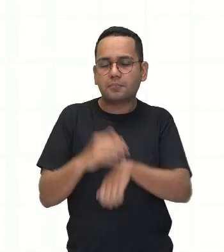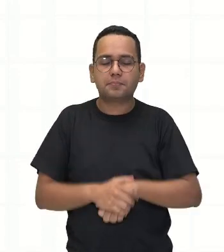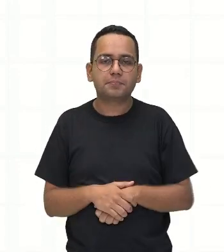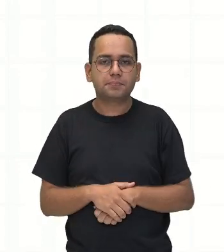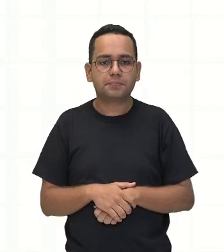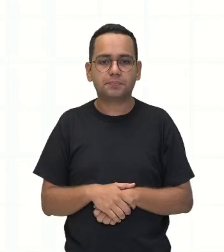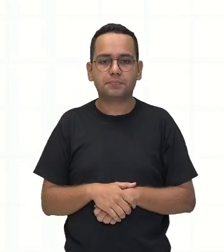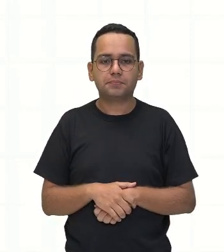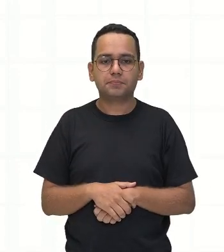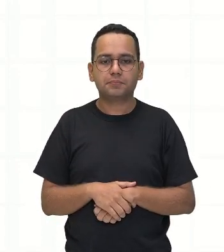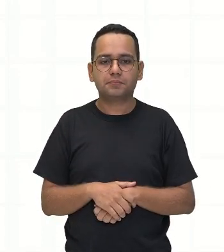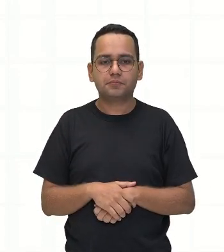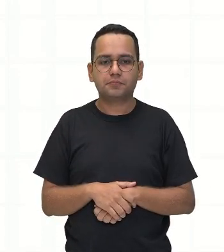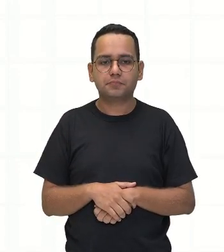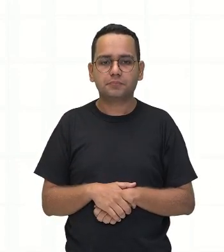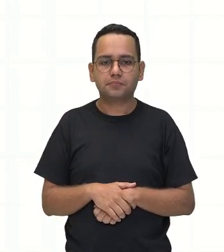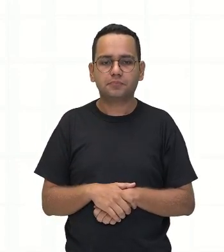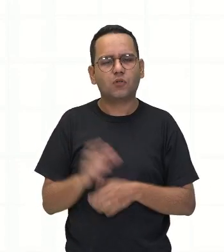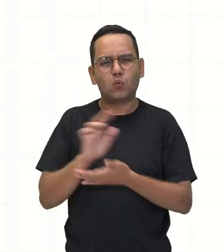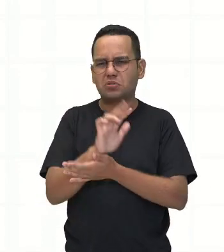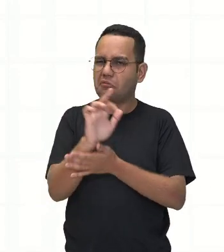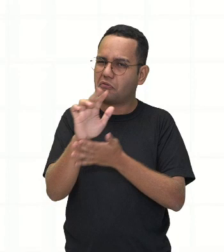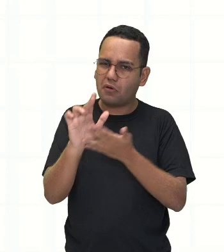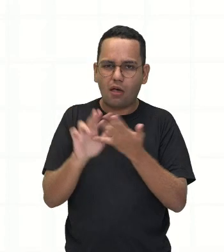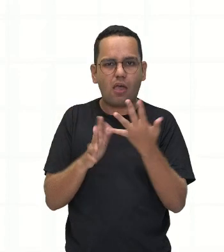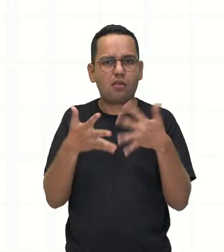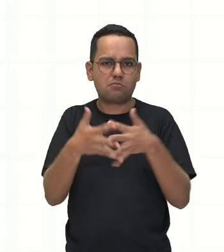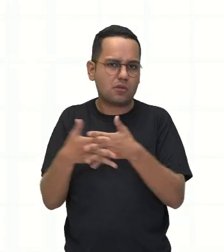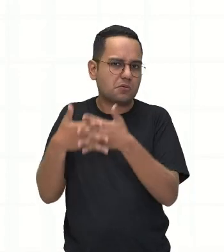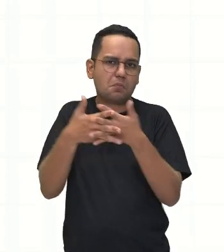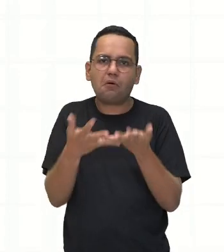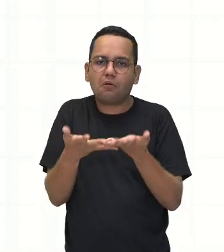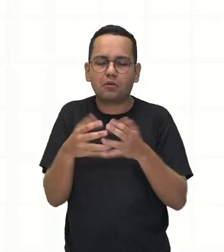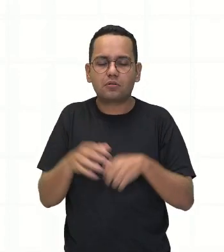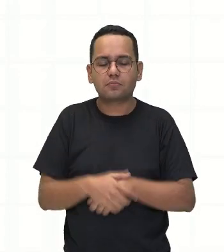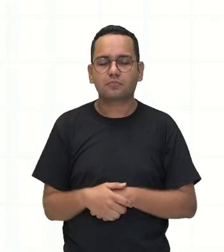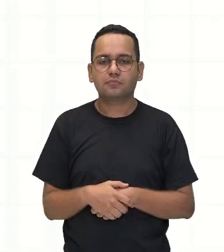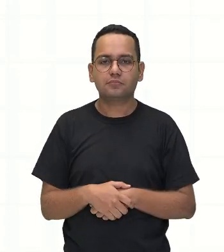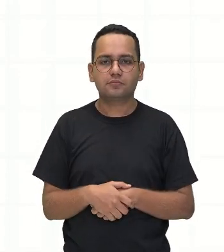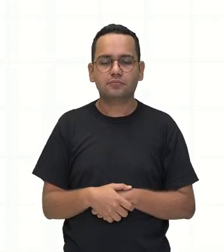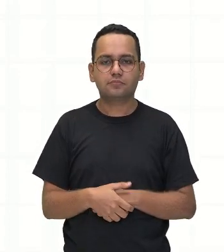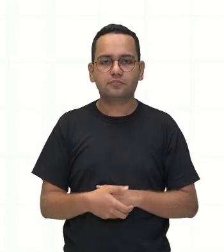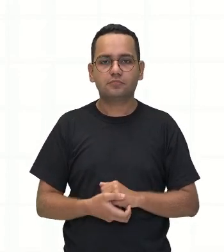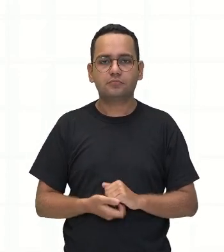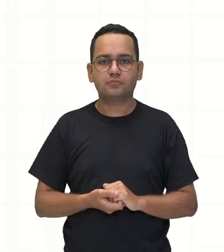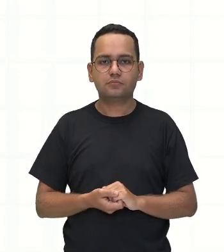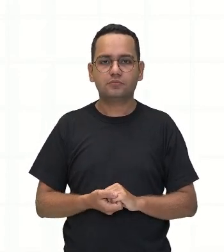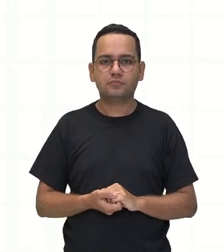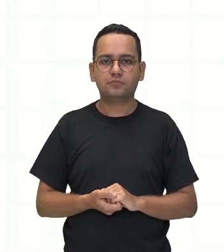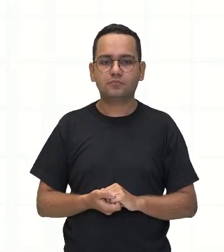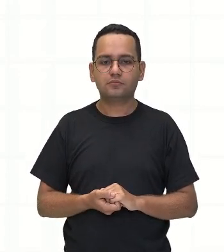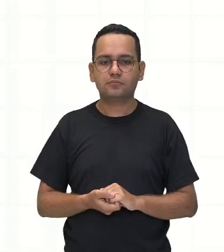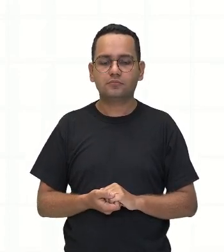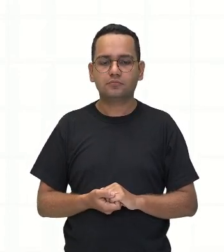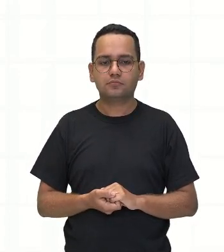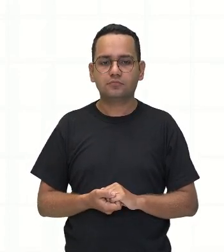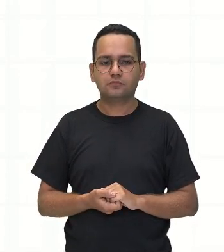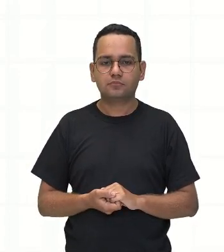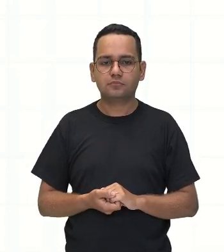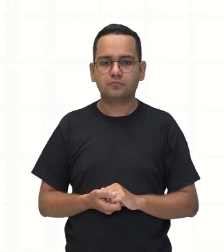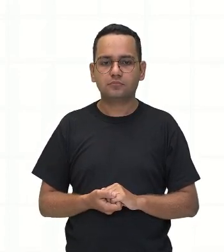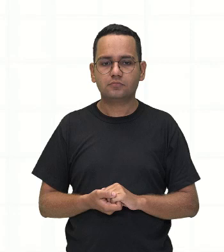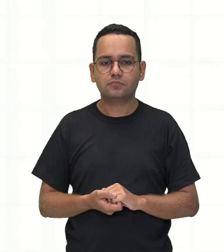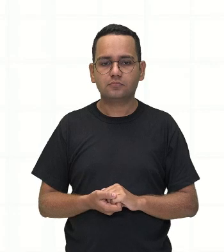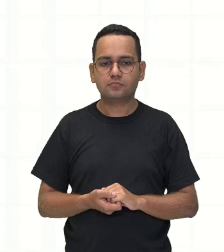ou veículos, automóveis, ou motos, ou ônibus, né? Então, todos esses ali,